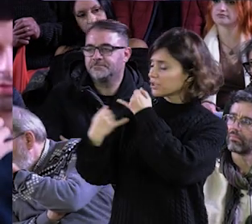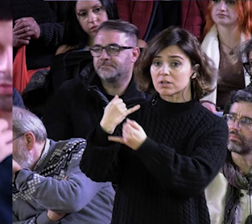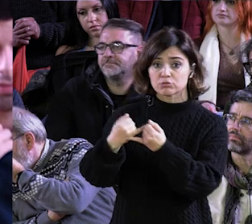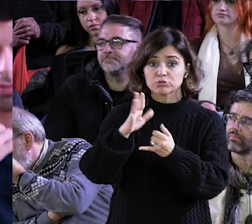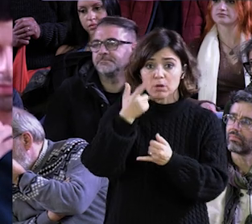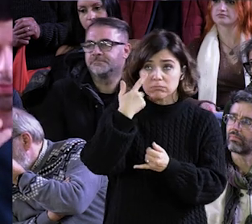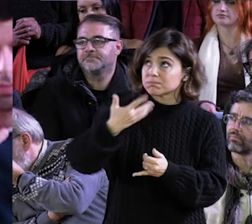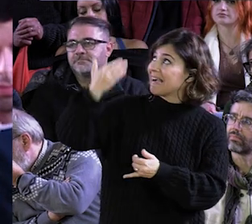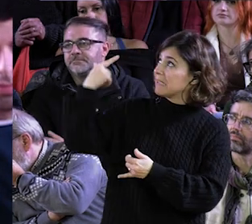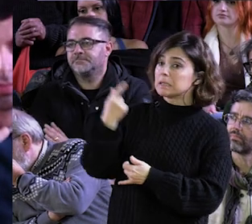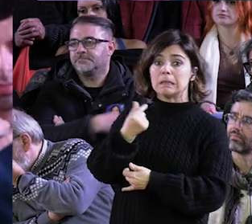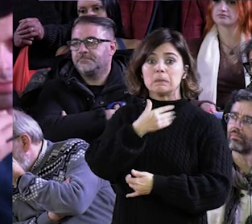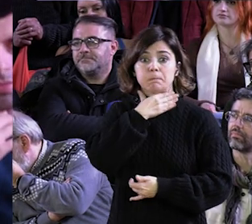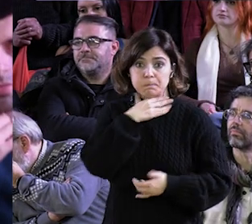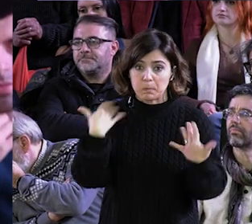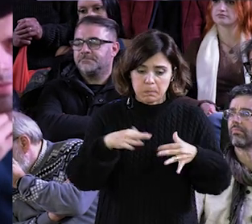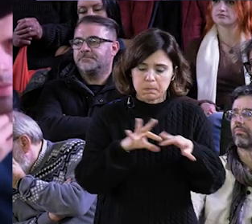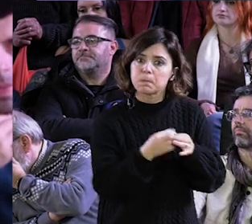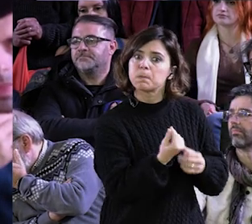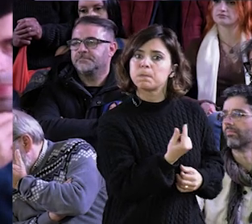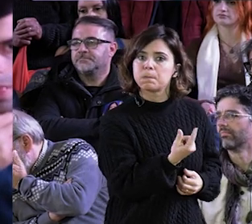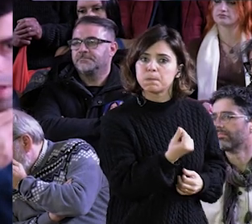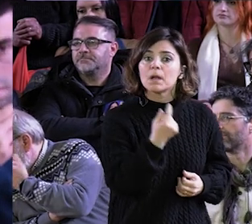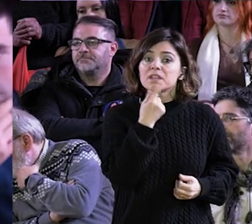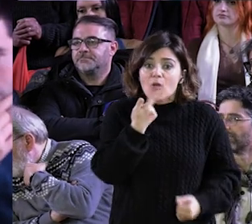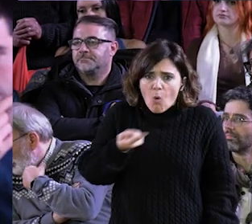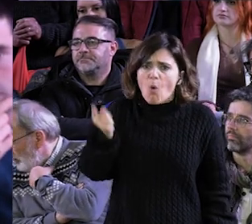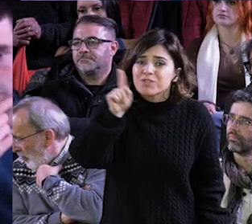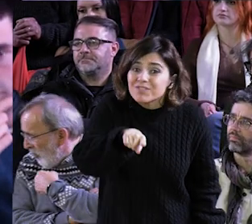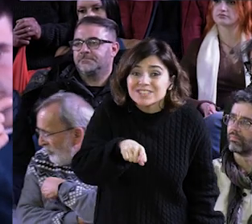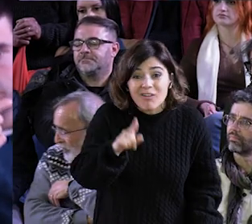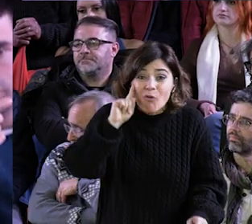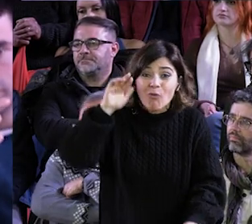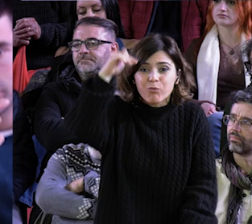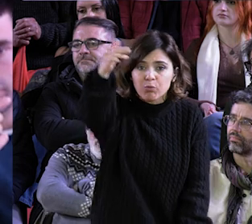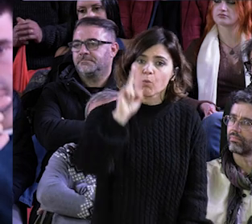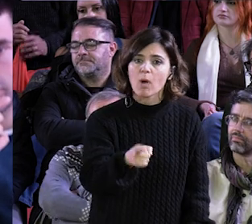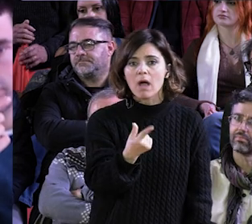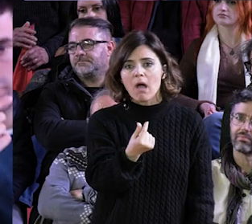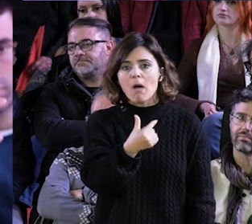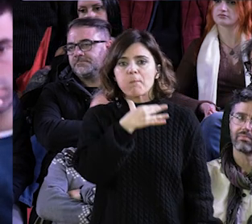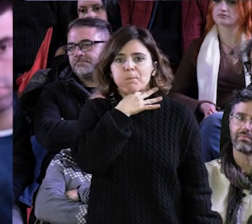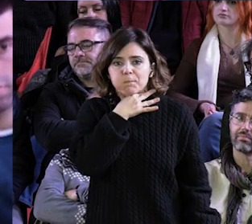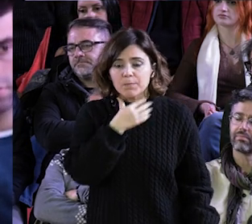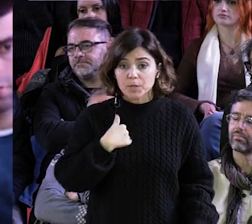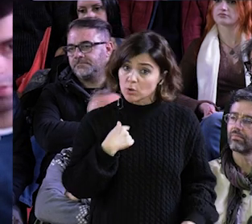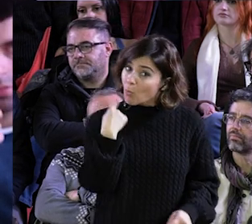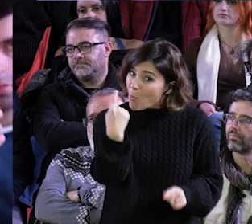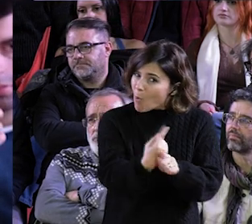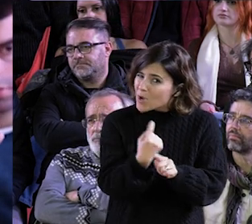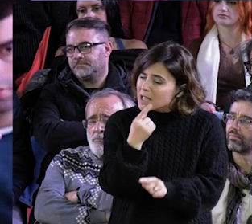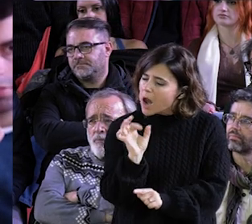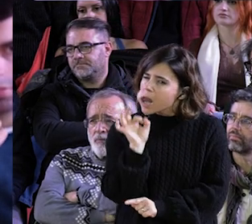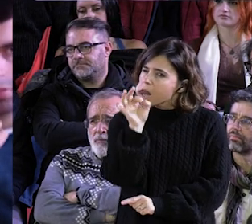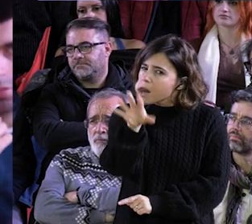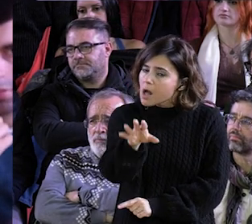do capitalismo, dizem-nos novamente que a crise é o único futuro. E daqui eu tenho uma coisa a dizer.